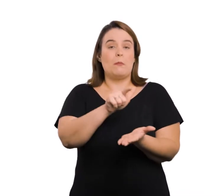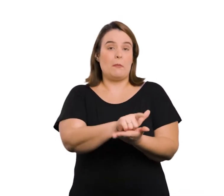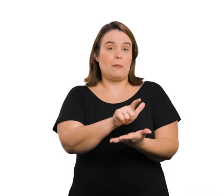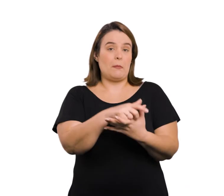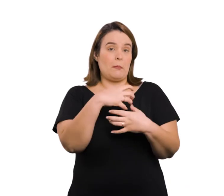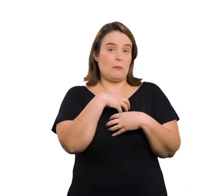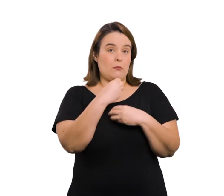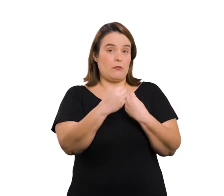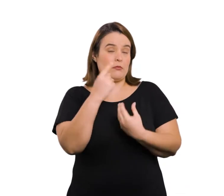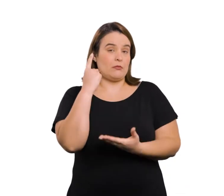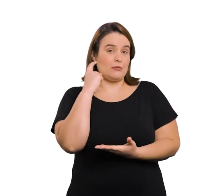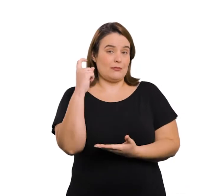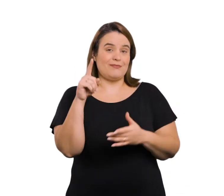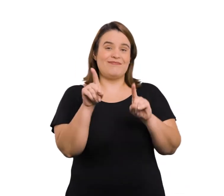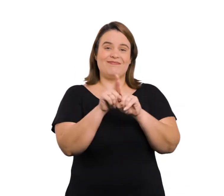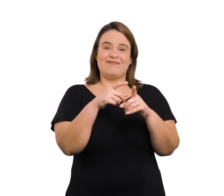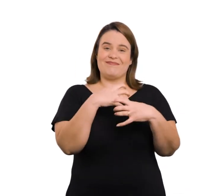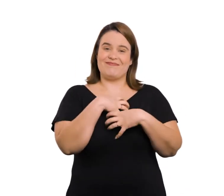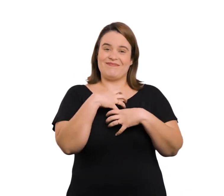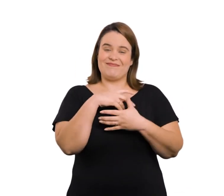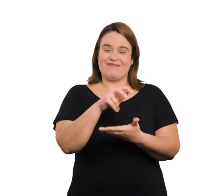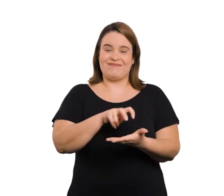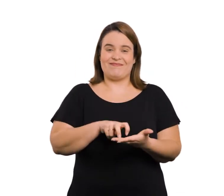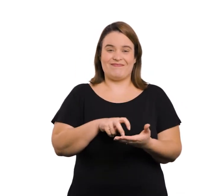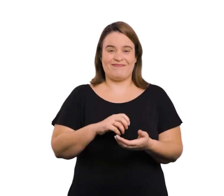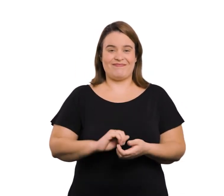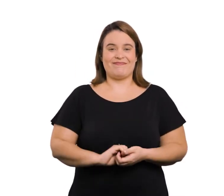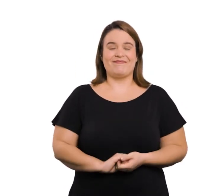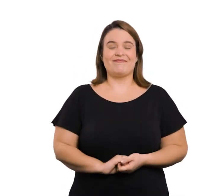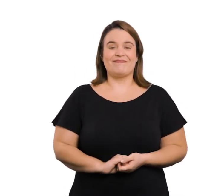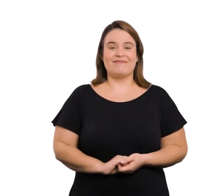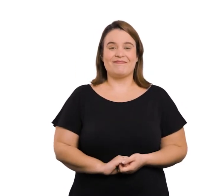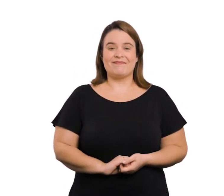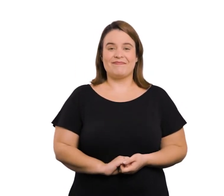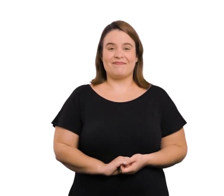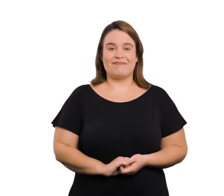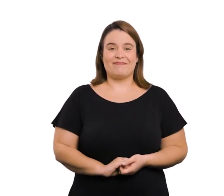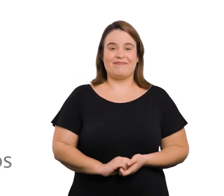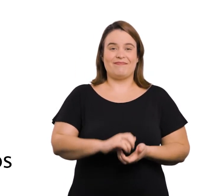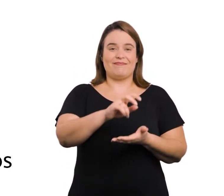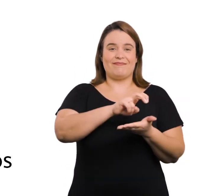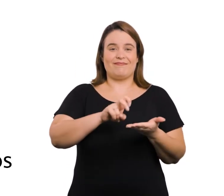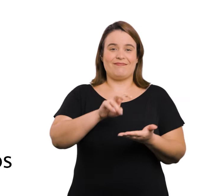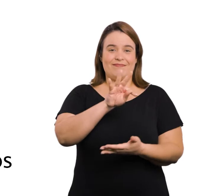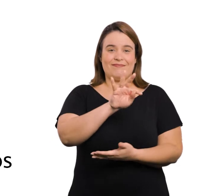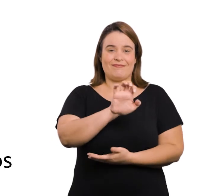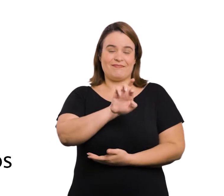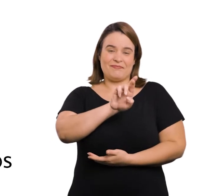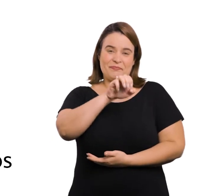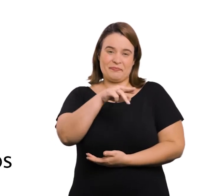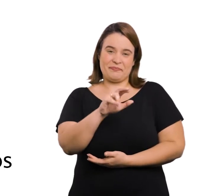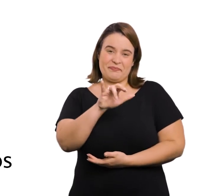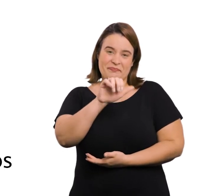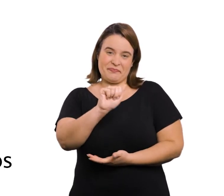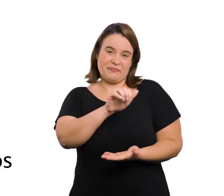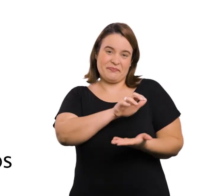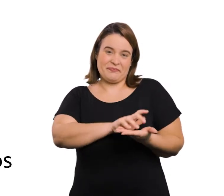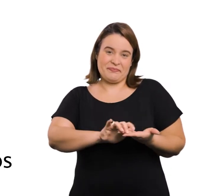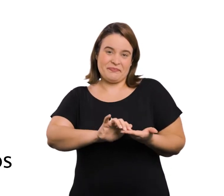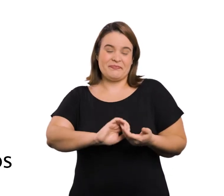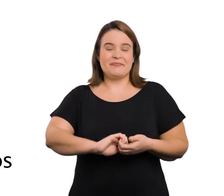de impressão, tipo de papel, ruído e características de impressão. Impressora térmica